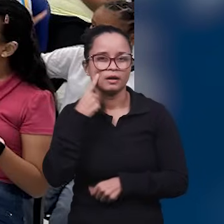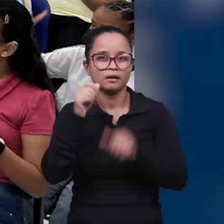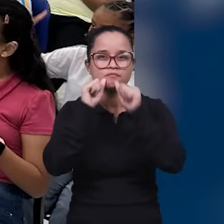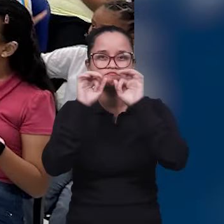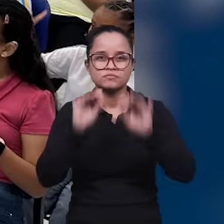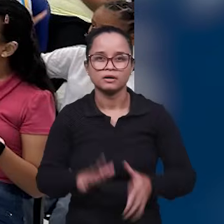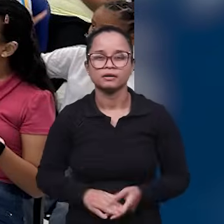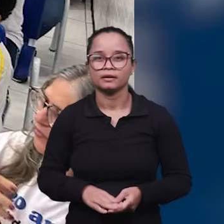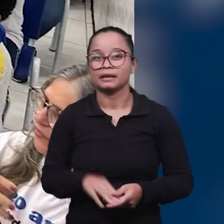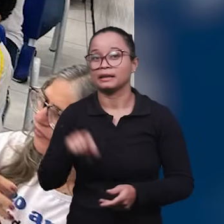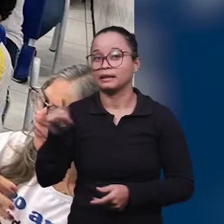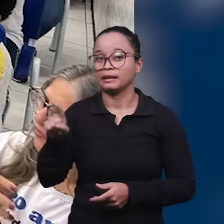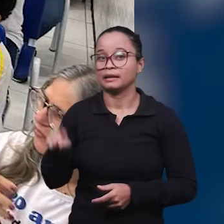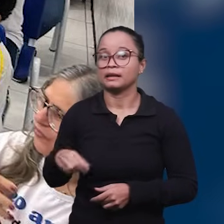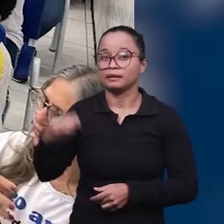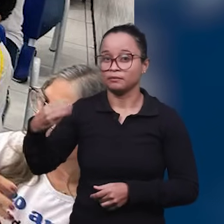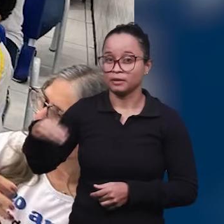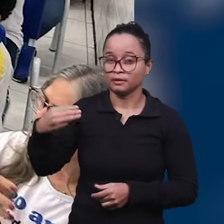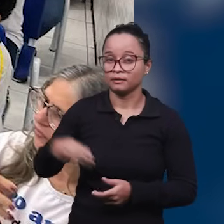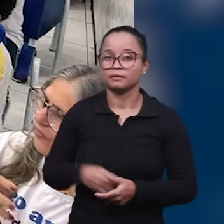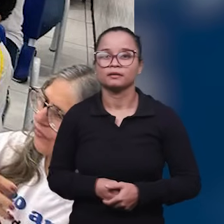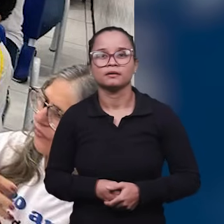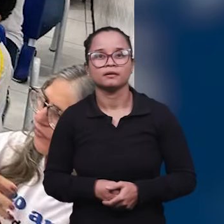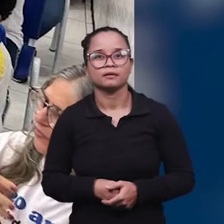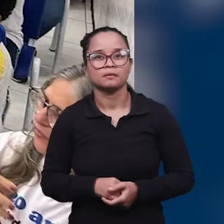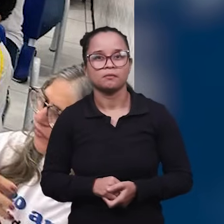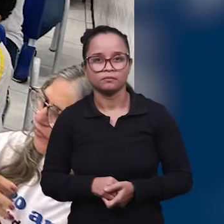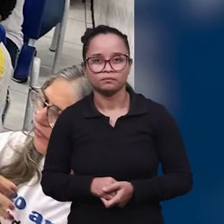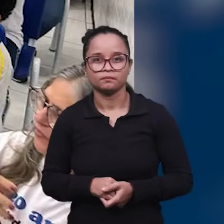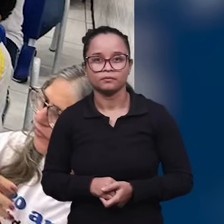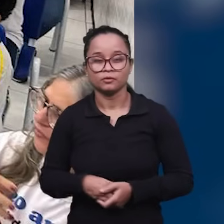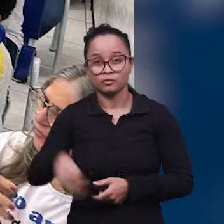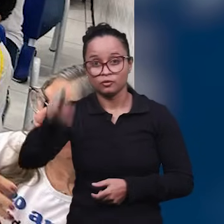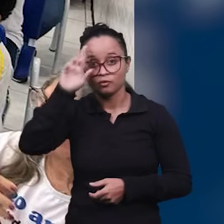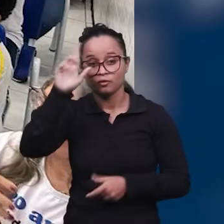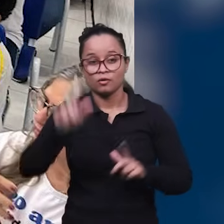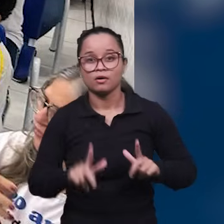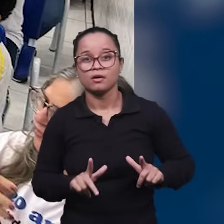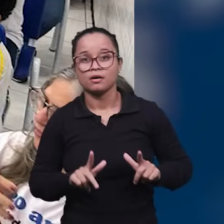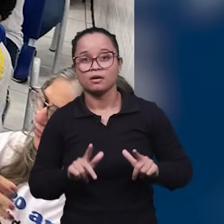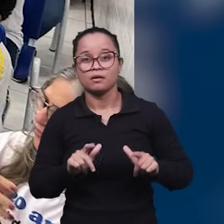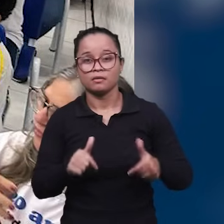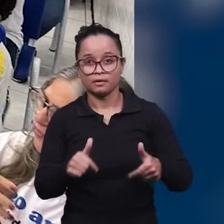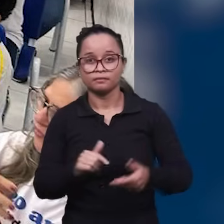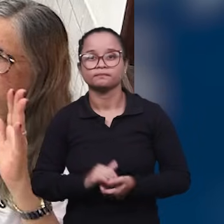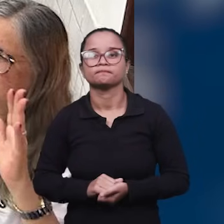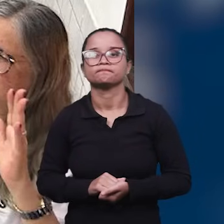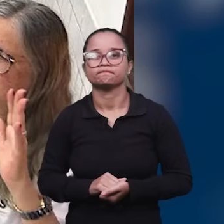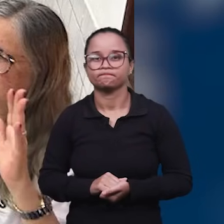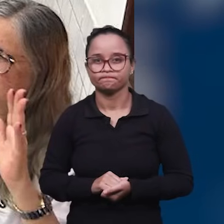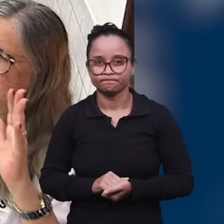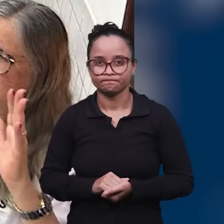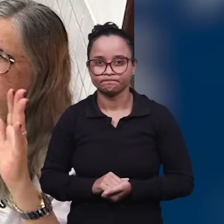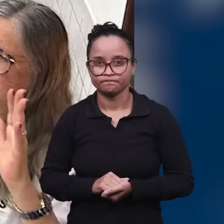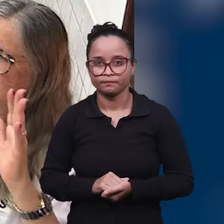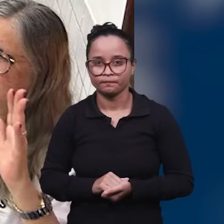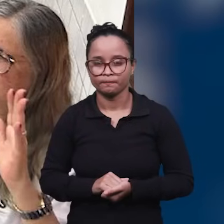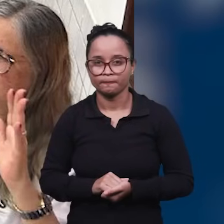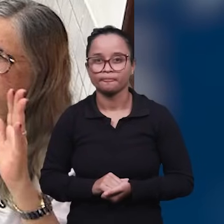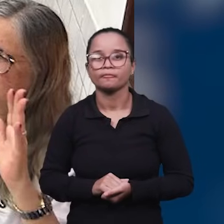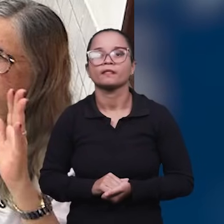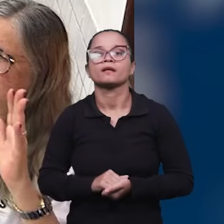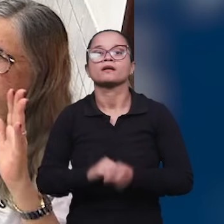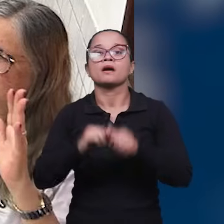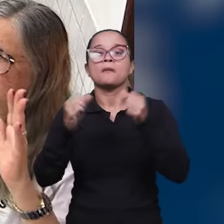com a participação de aproximadamente 50 crianças surdas. A mensagem foi transmitida em Libras, a língua brasileira de